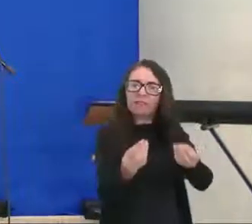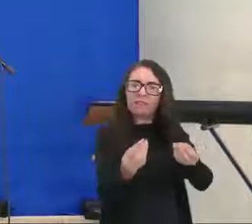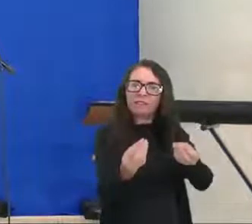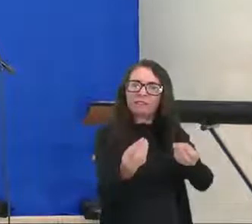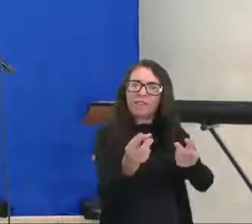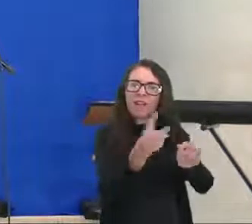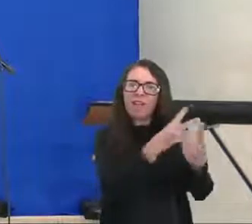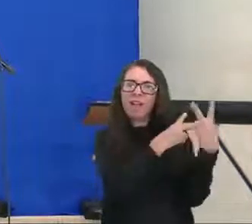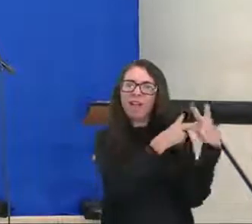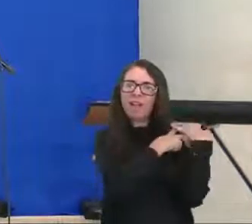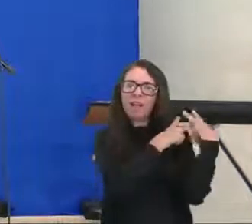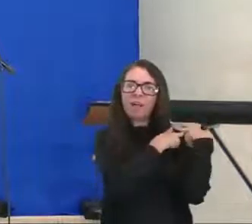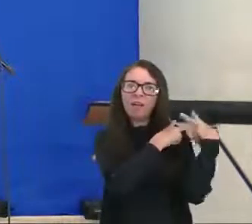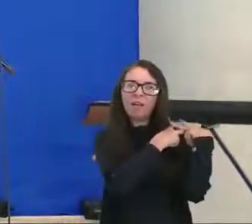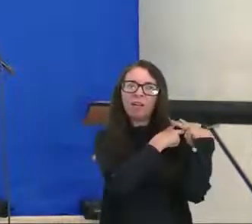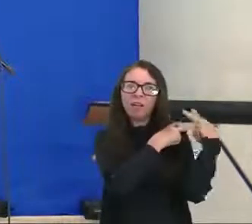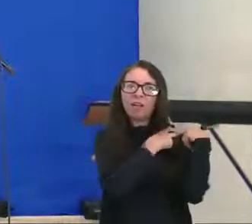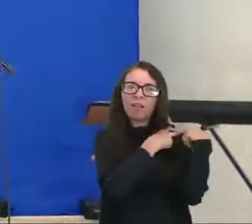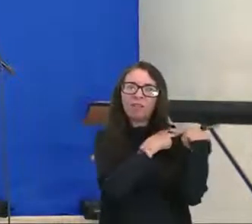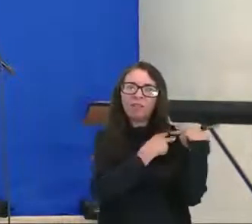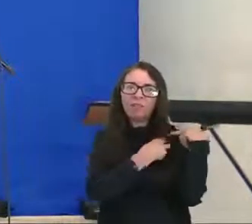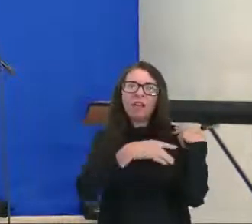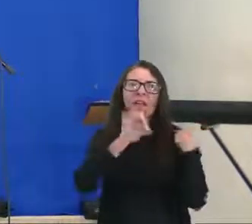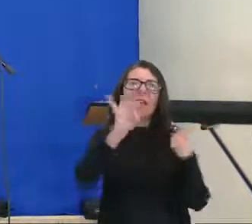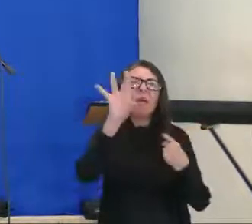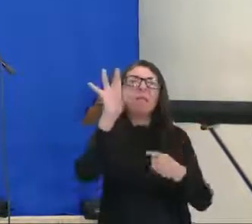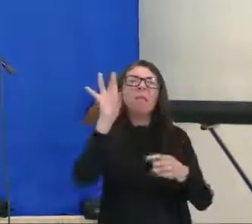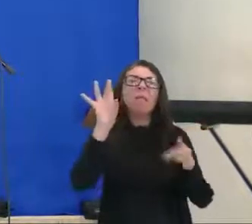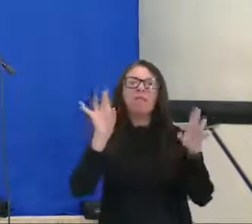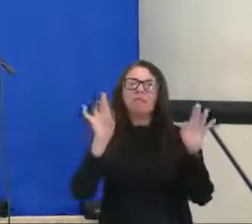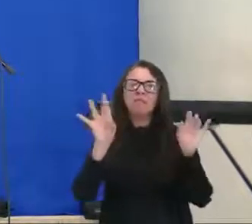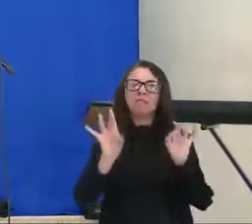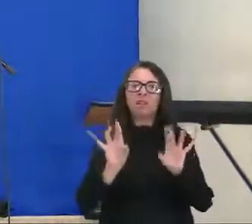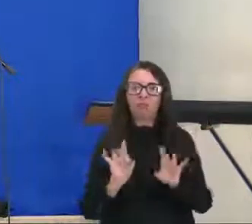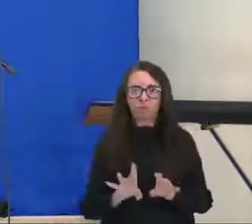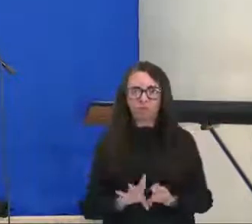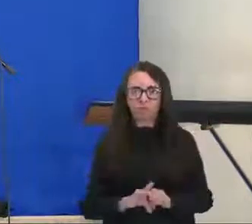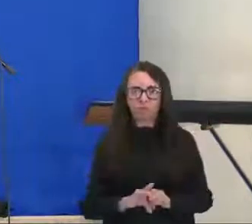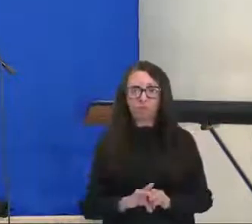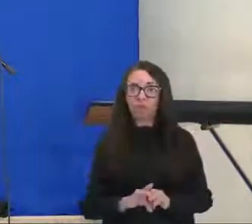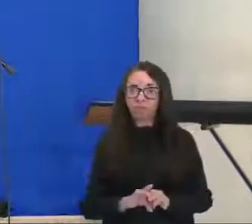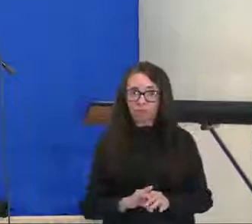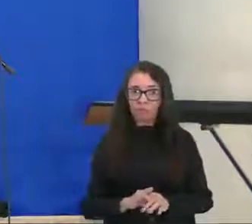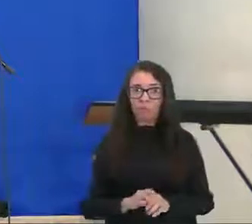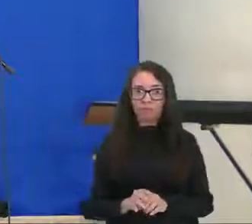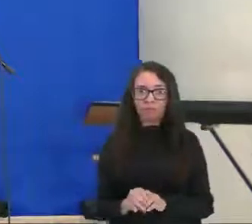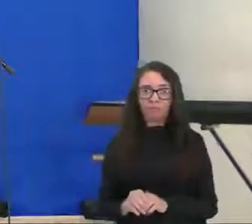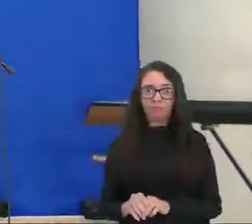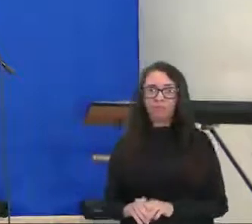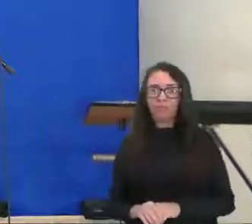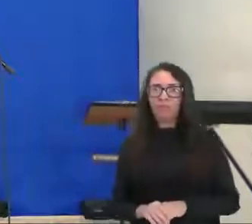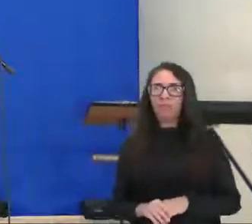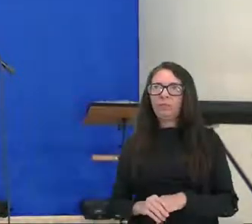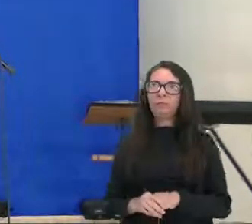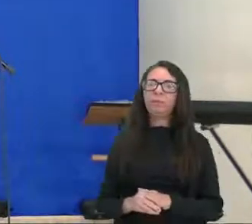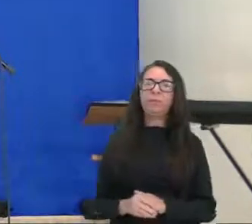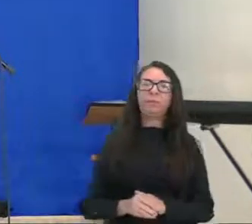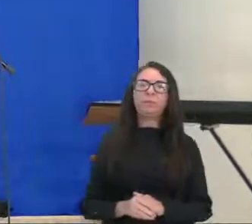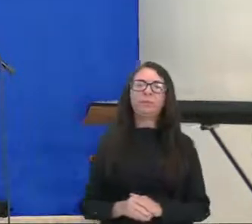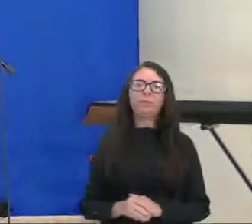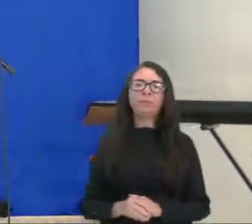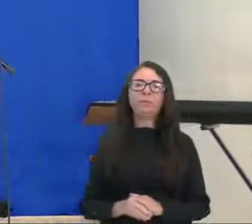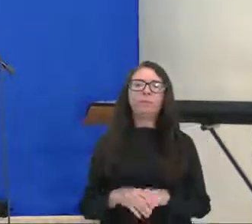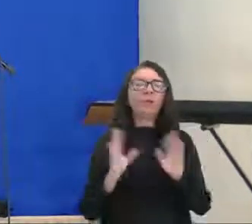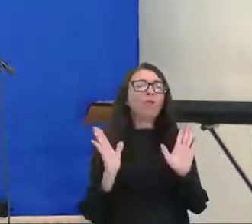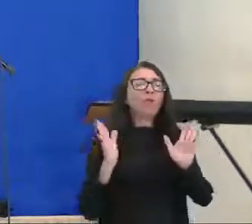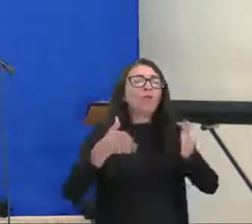que é o objetivo da ação do Espírito Santo em nós, na igreja? Né? Qual que é o objetivo? Né? O objetivo